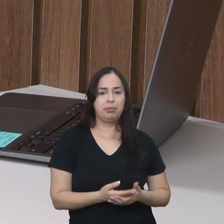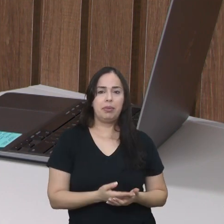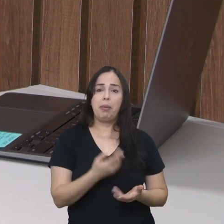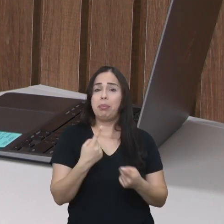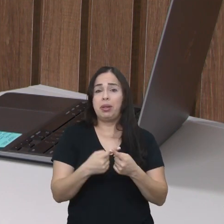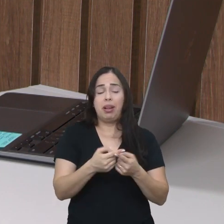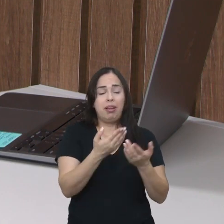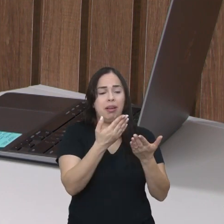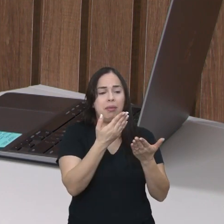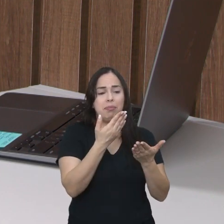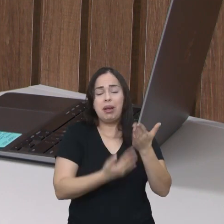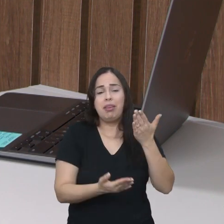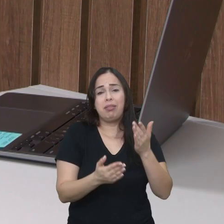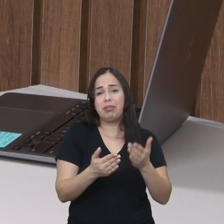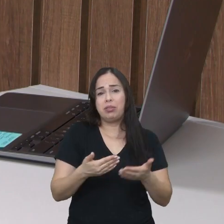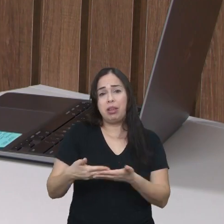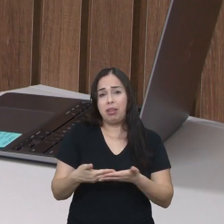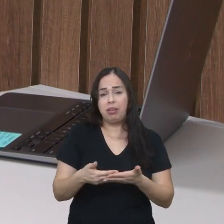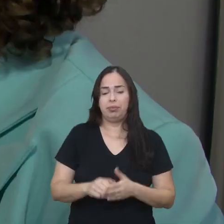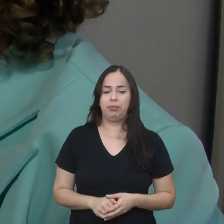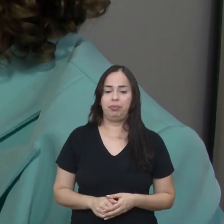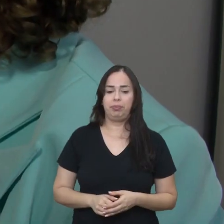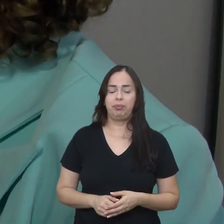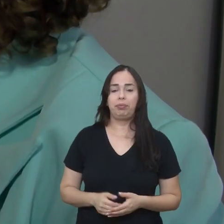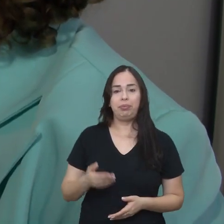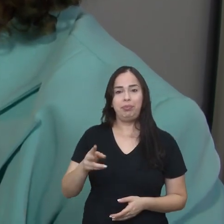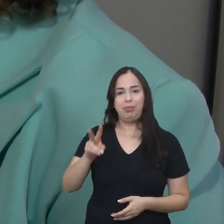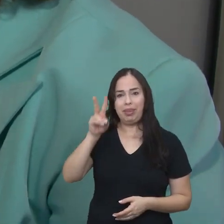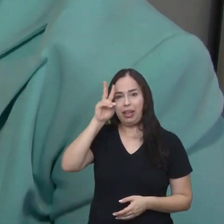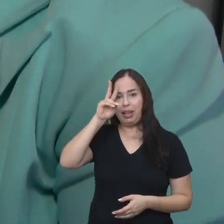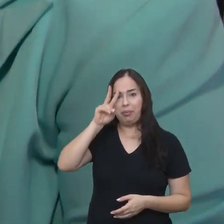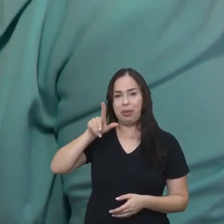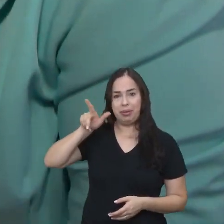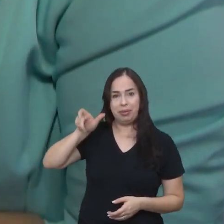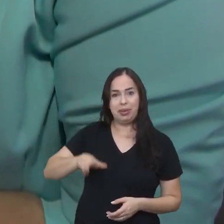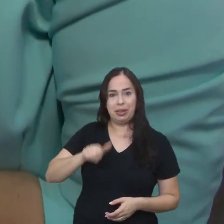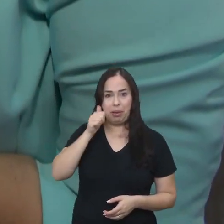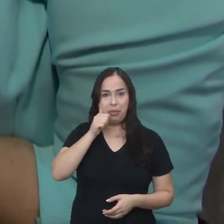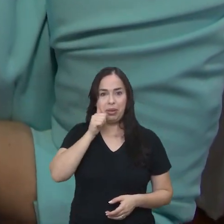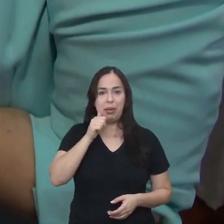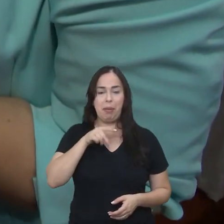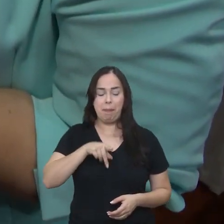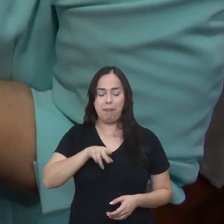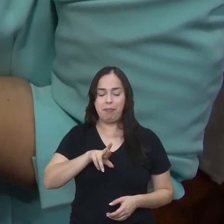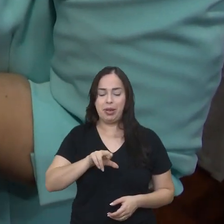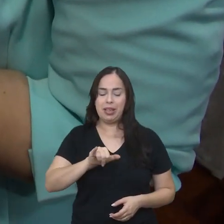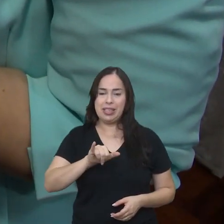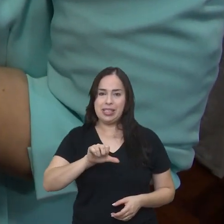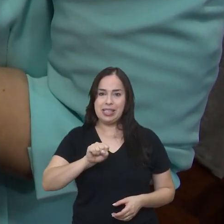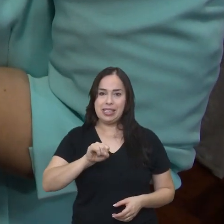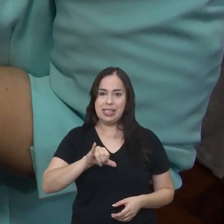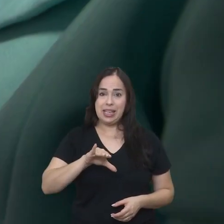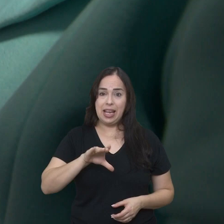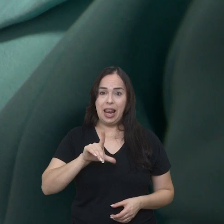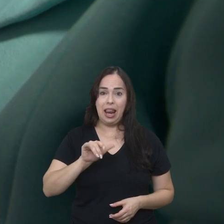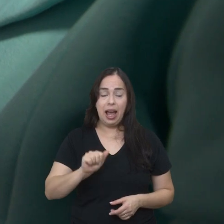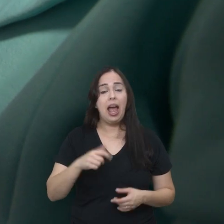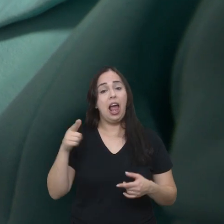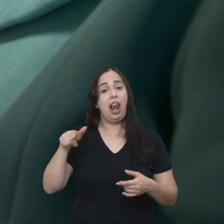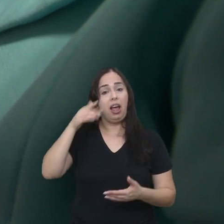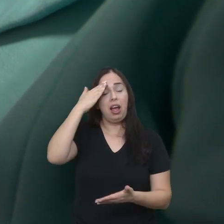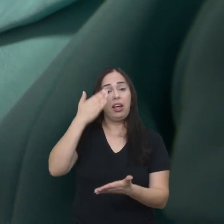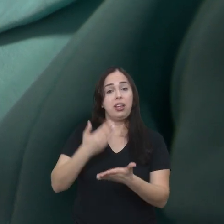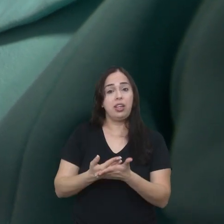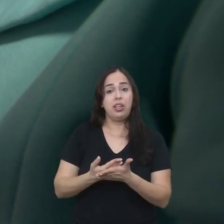dessa mulher que acabou de perder o neném Esse é o pensamento da Priscila Nossa personagem do início da reportagem que